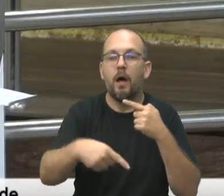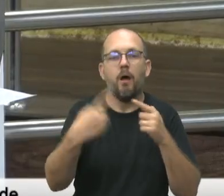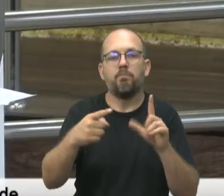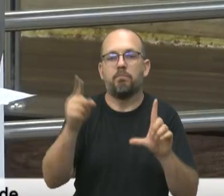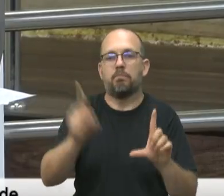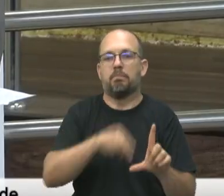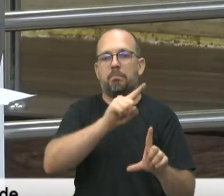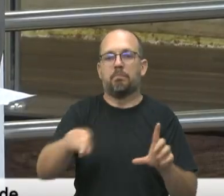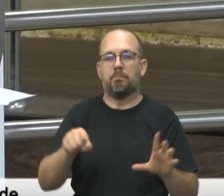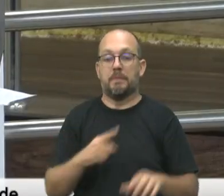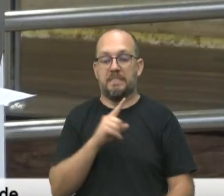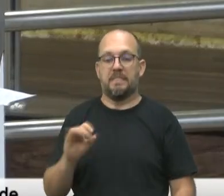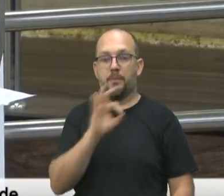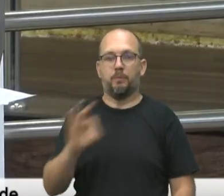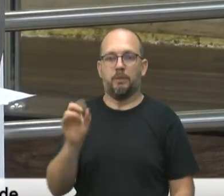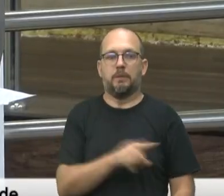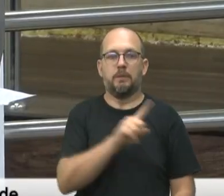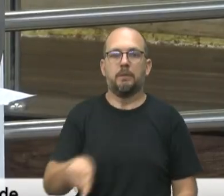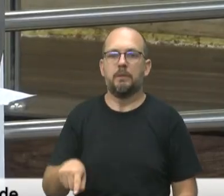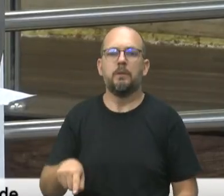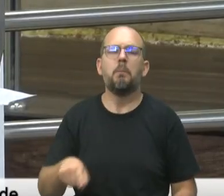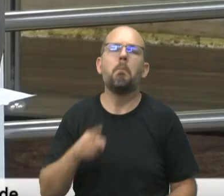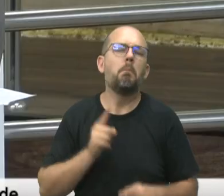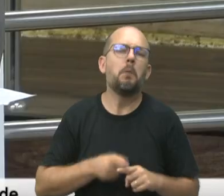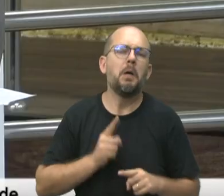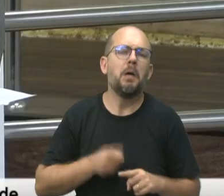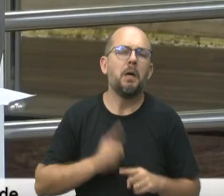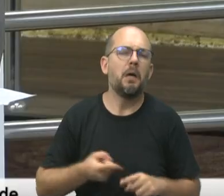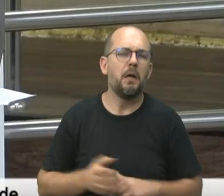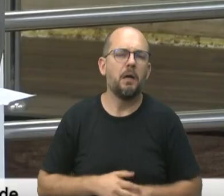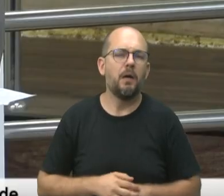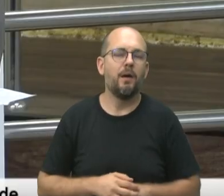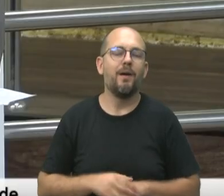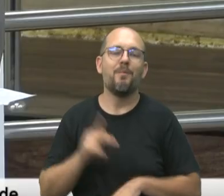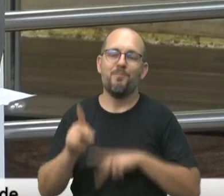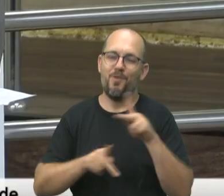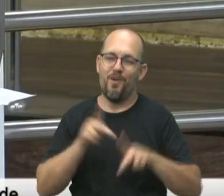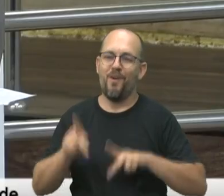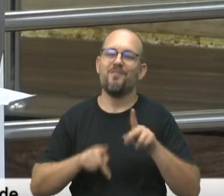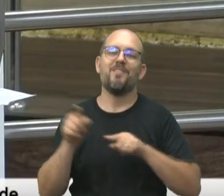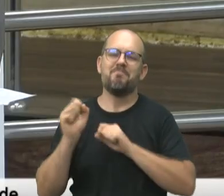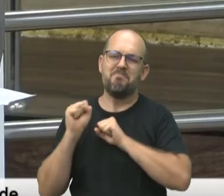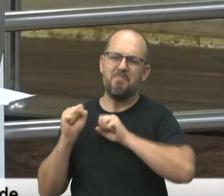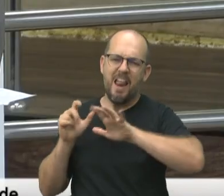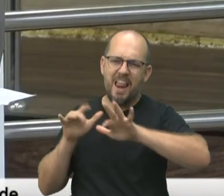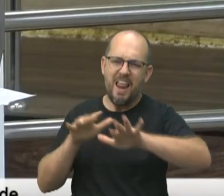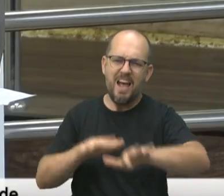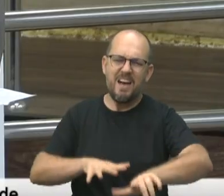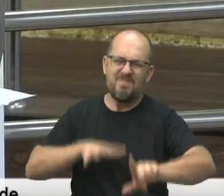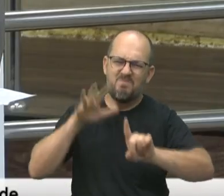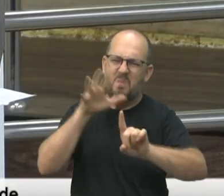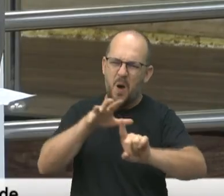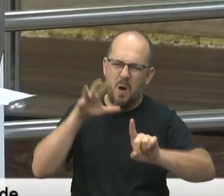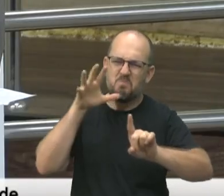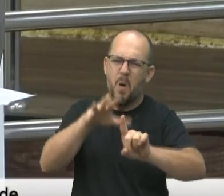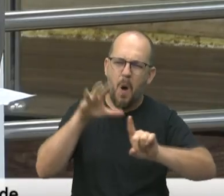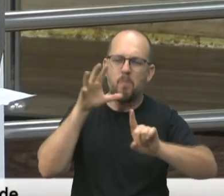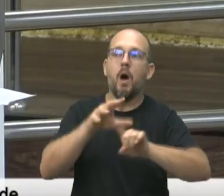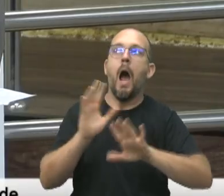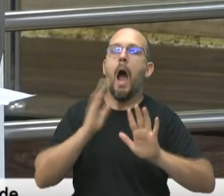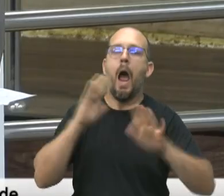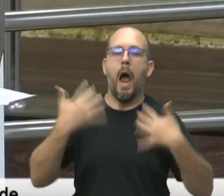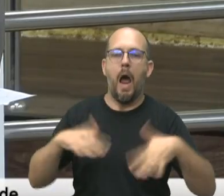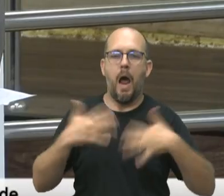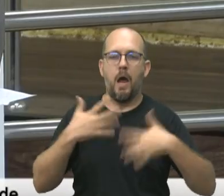por unanimidade. O que aconteceu? Entre uma coisa e outra, o povo entrou na jogada. O povo pressionou. E quando o povo pressiona, lota